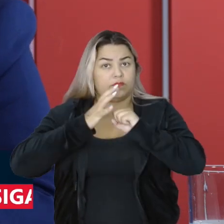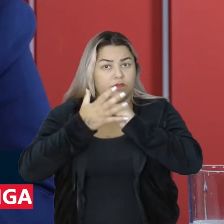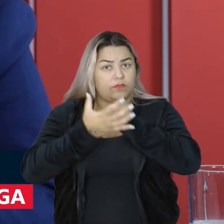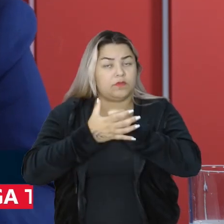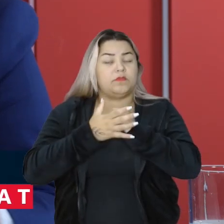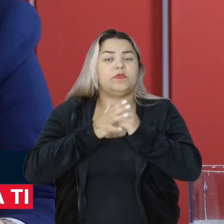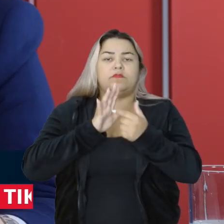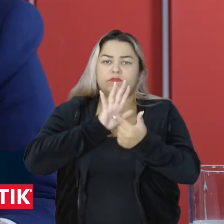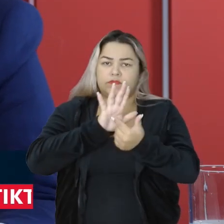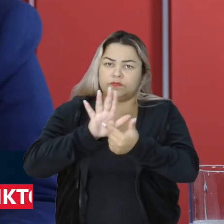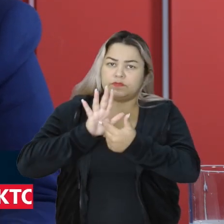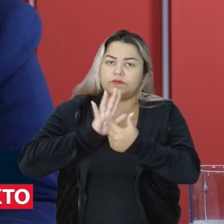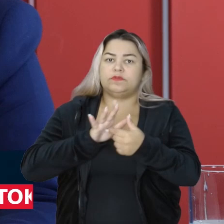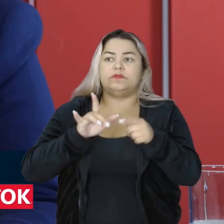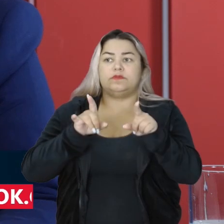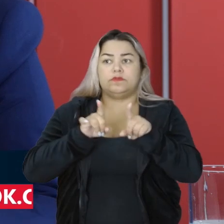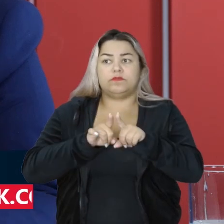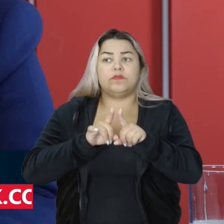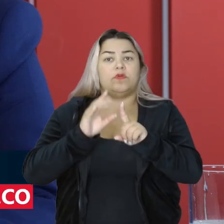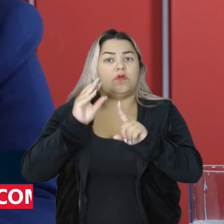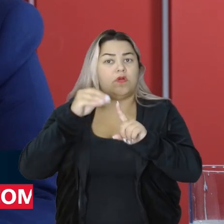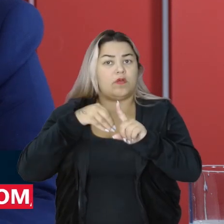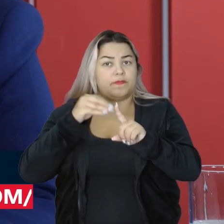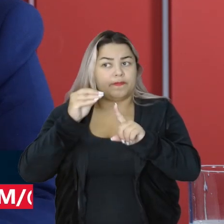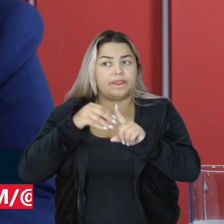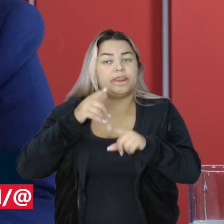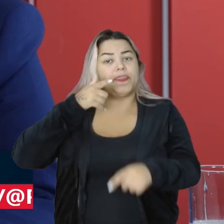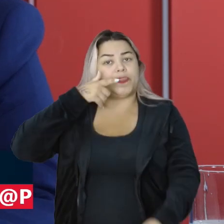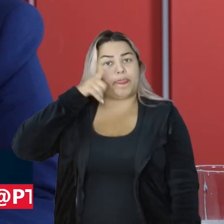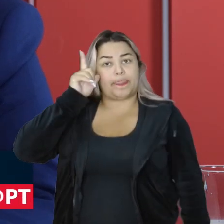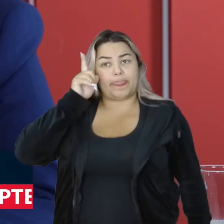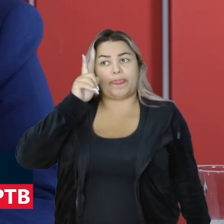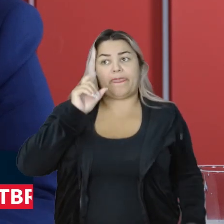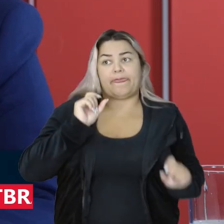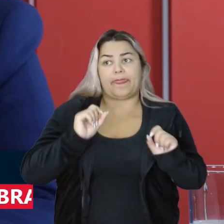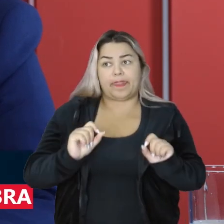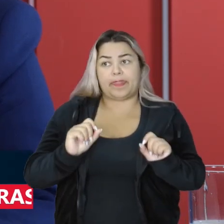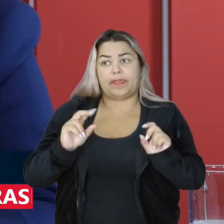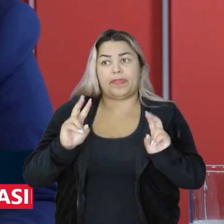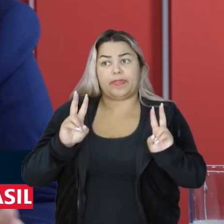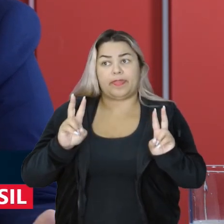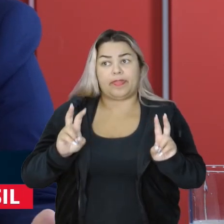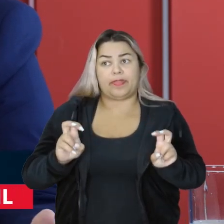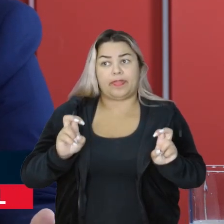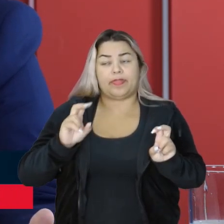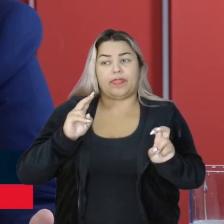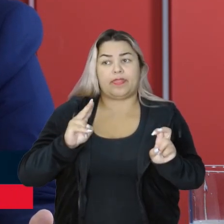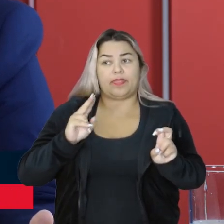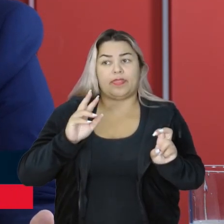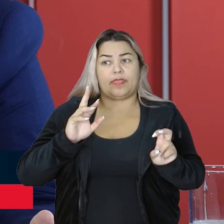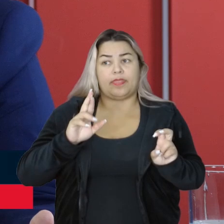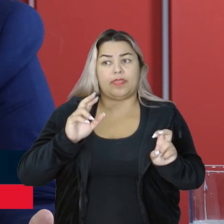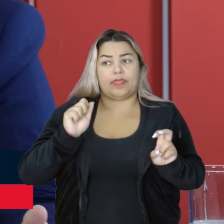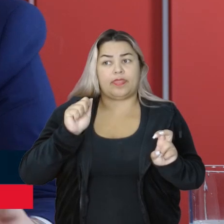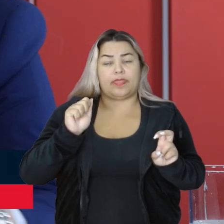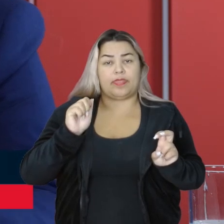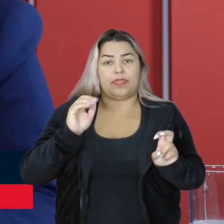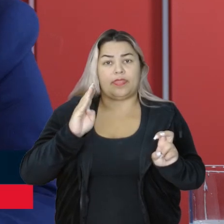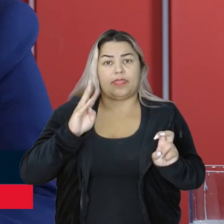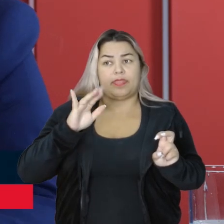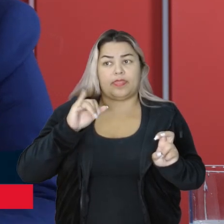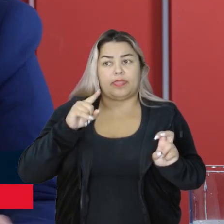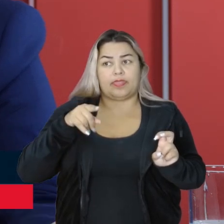o quanto o nosso setor é frágil. Antes da expressão uberização ficar conhecida, o